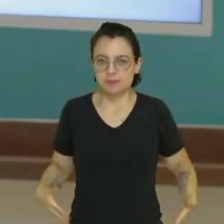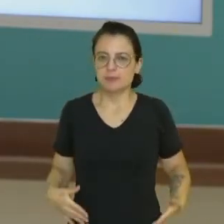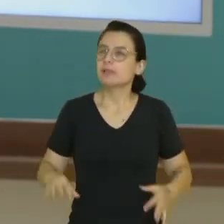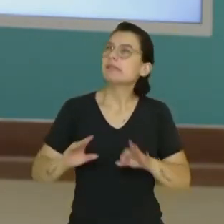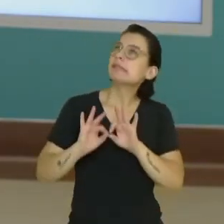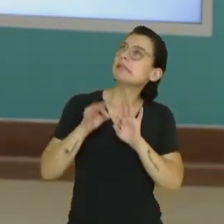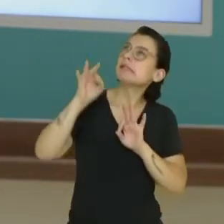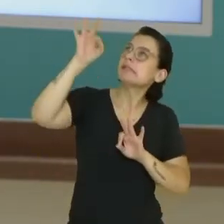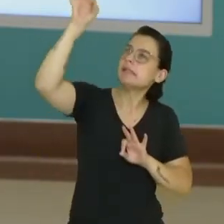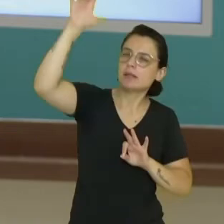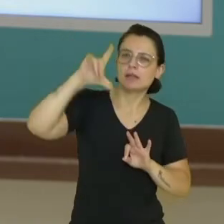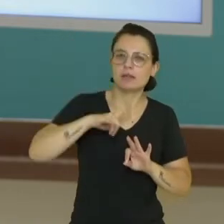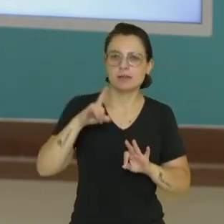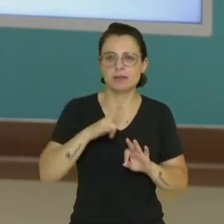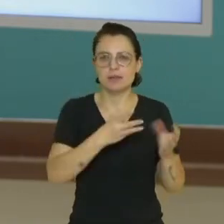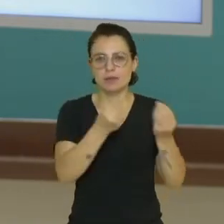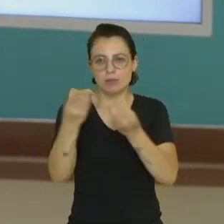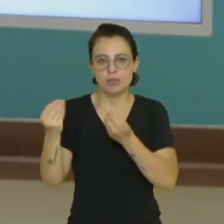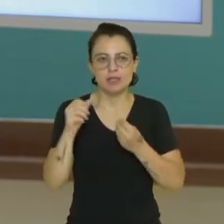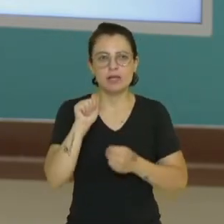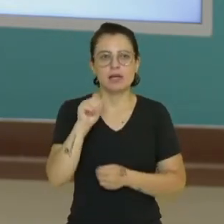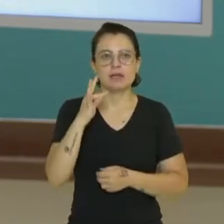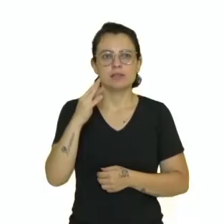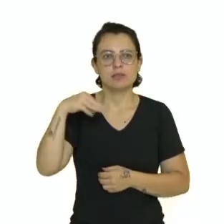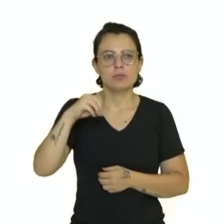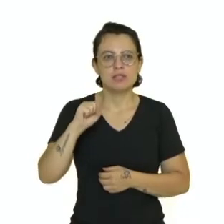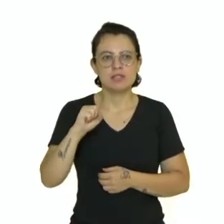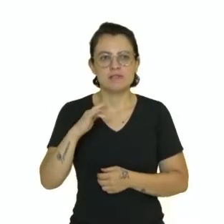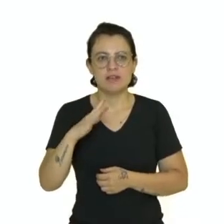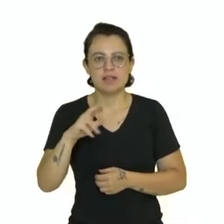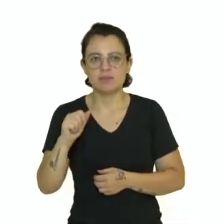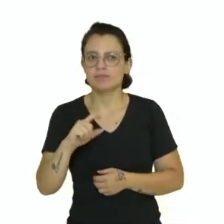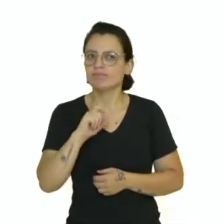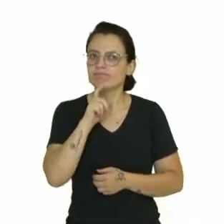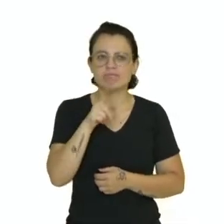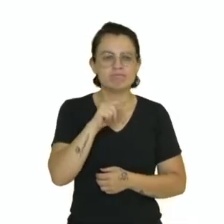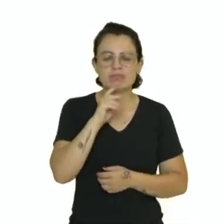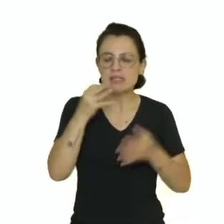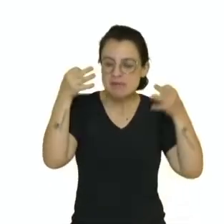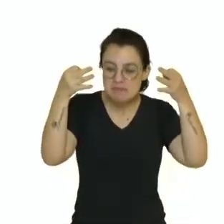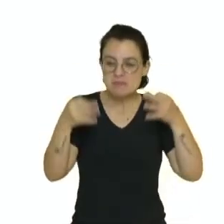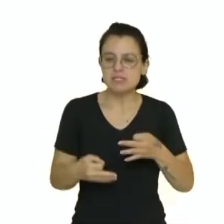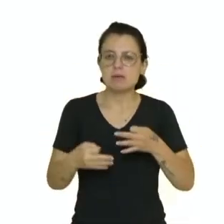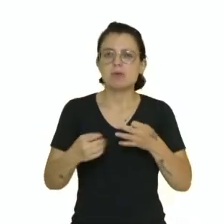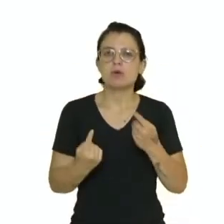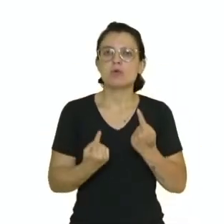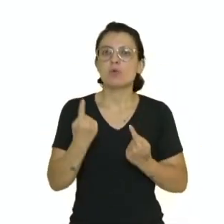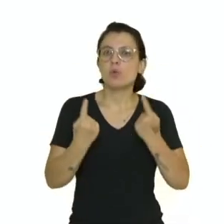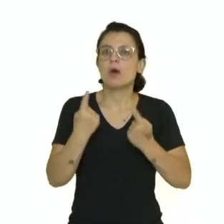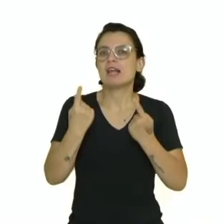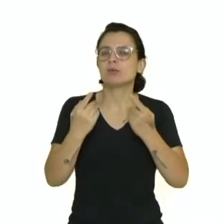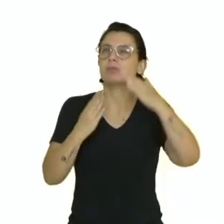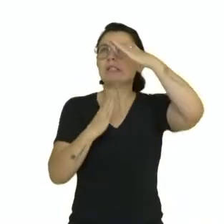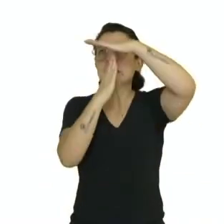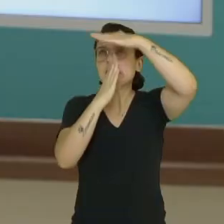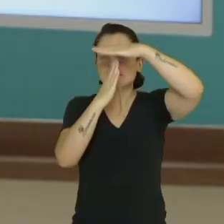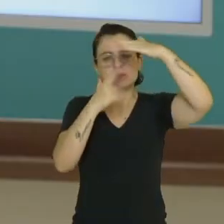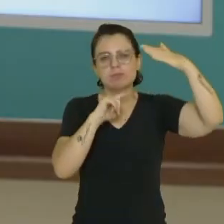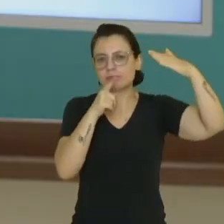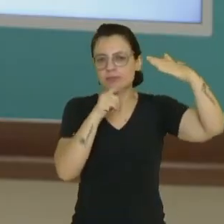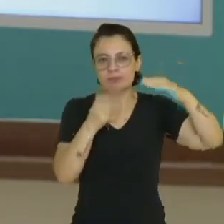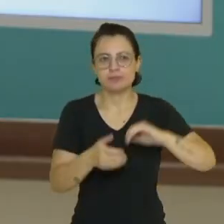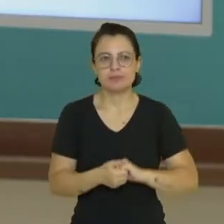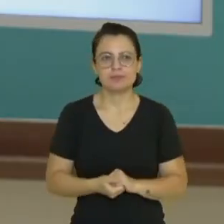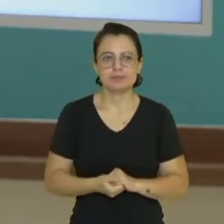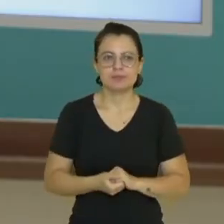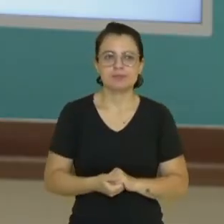para cima, tem muita atmosfera. Não é possível estimar com precisão aonde ela termina e aonde ela começa, lá